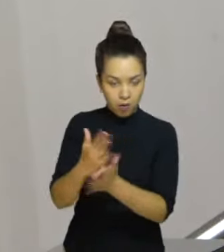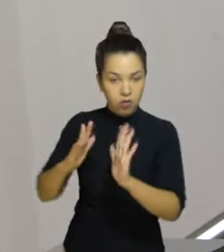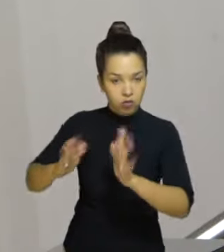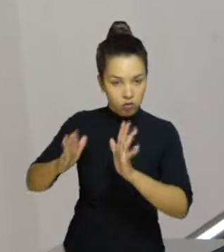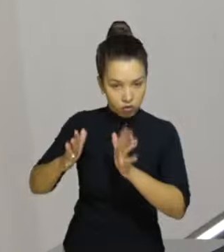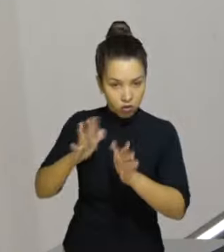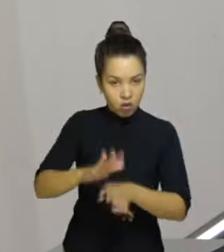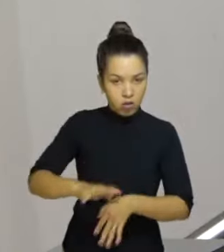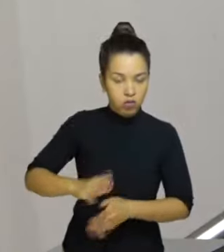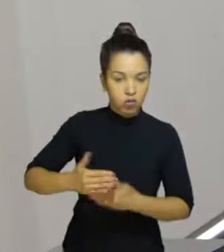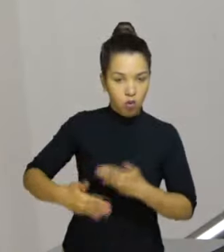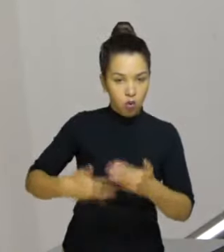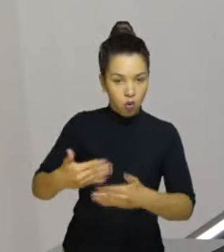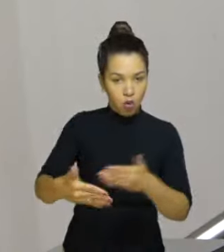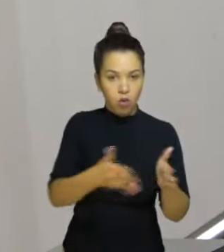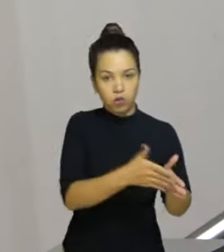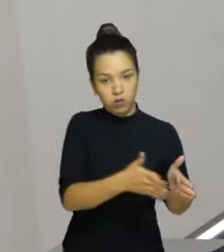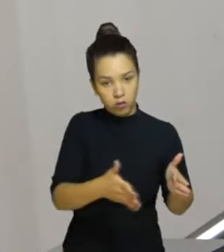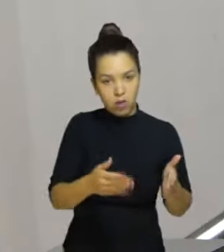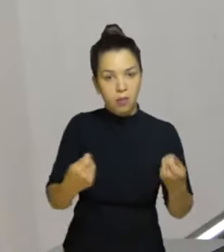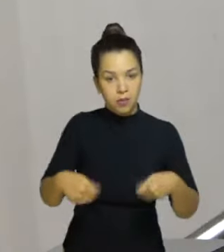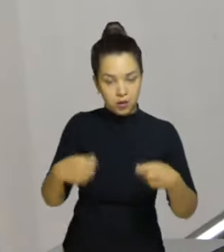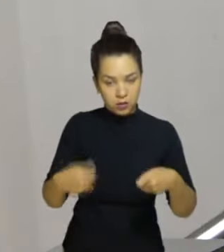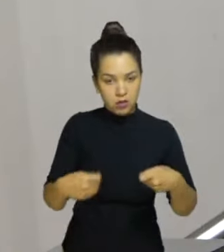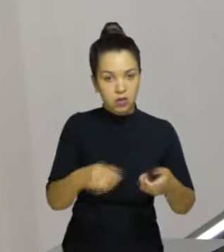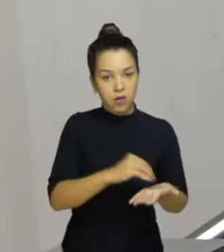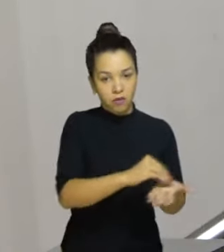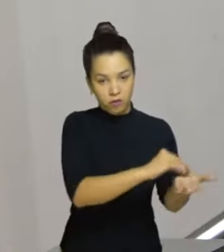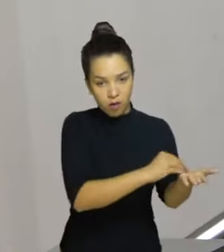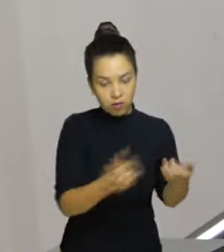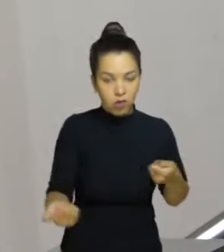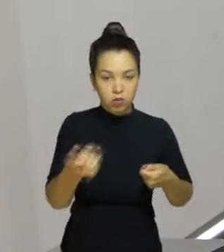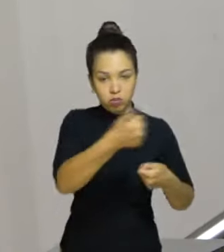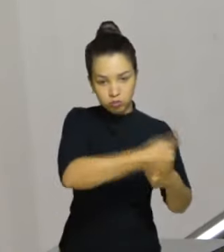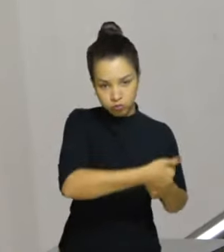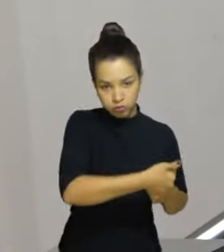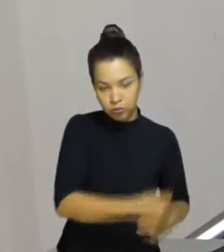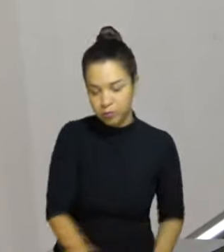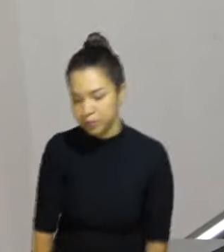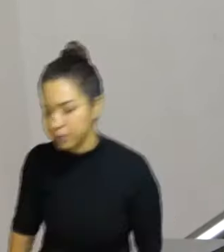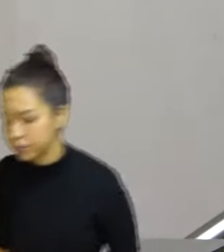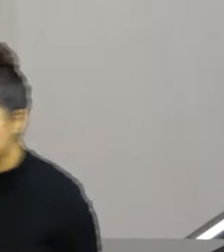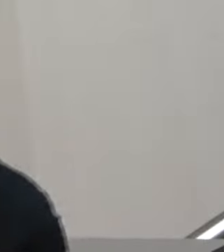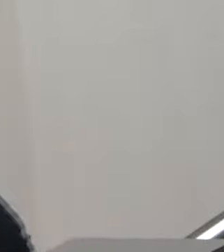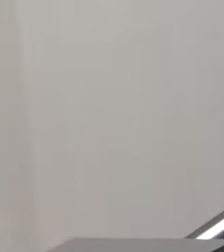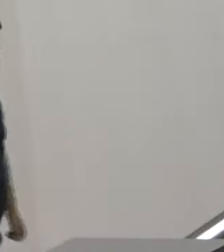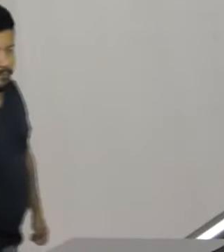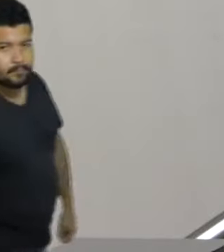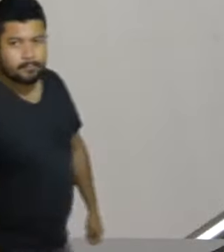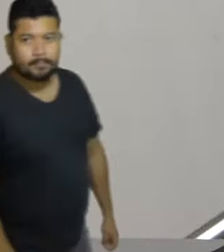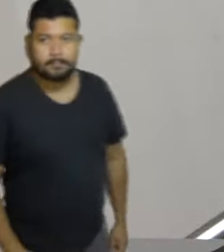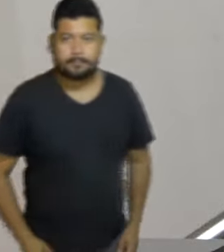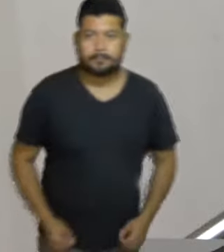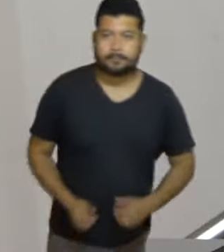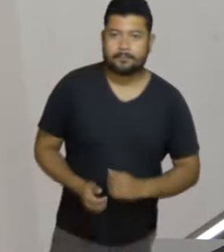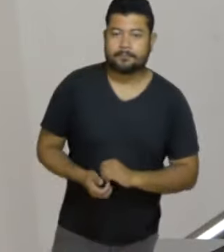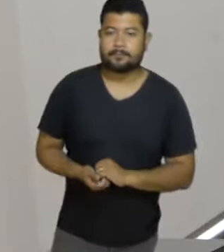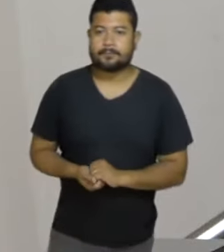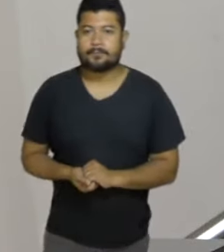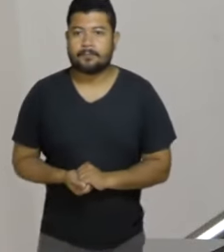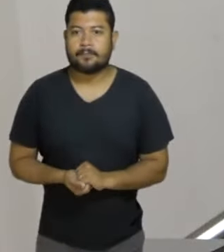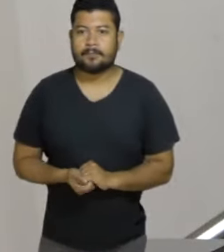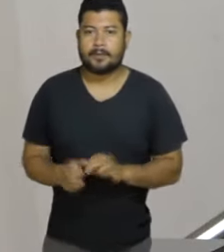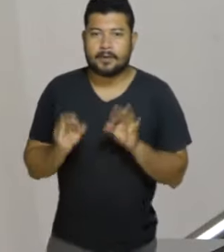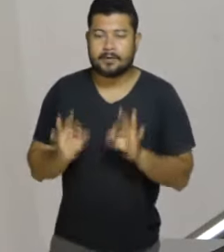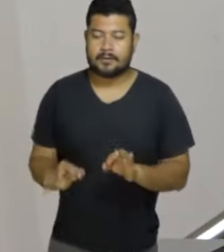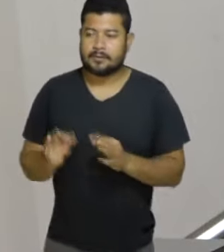as etapas para suprir a necessidade e perdas dos anos anteriores. Tenho certeza que o nosso governador vai sim nos